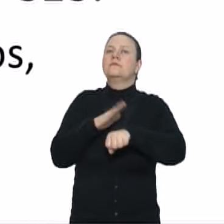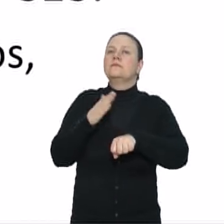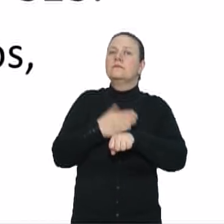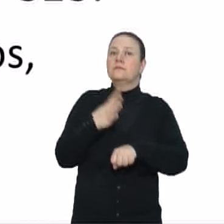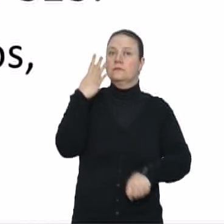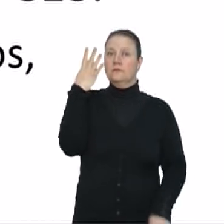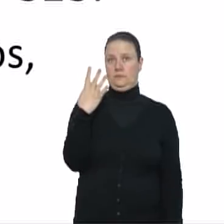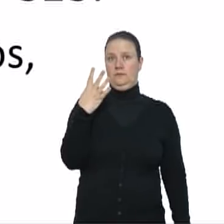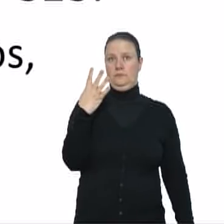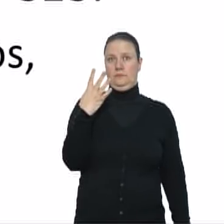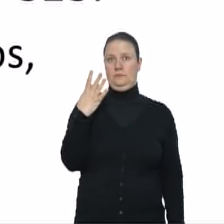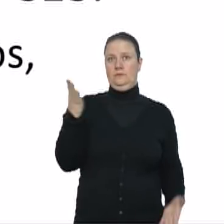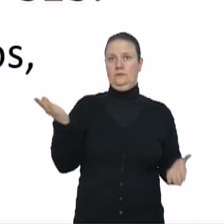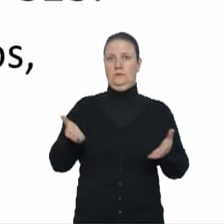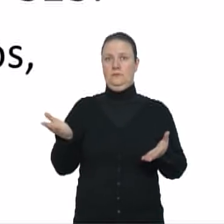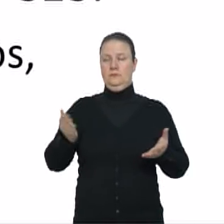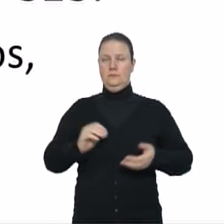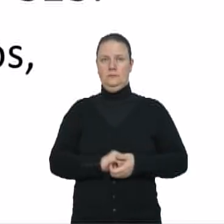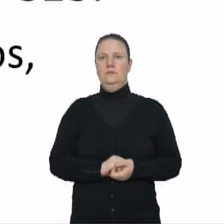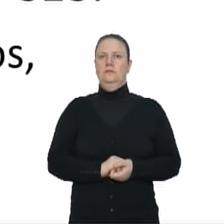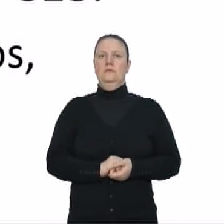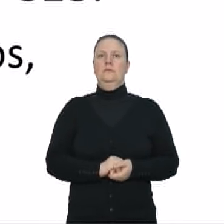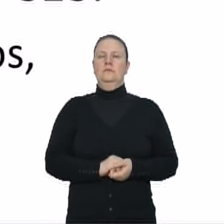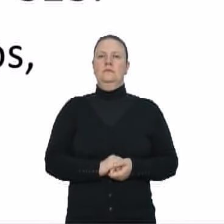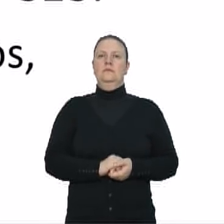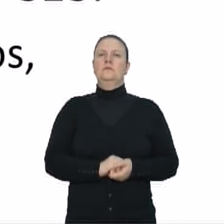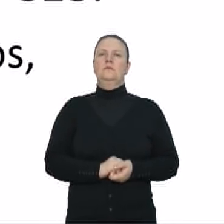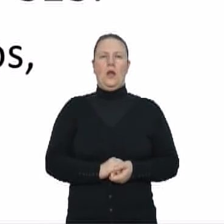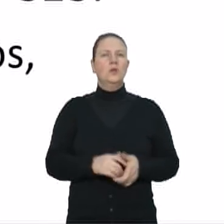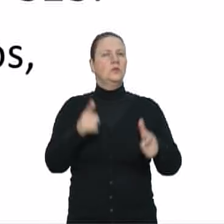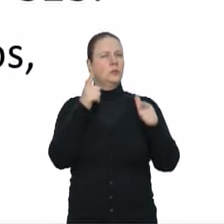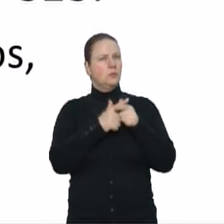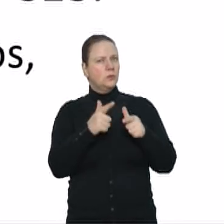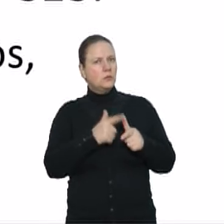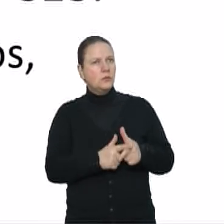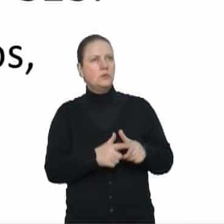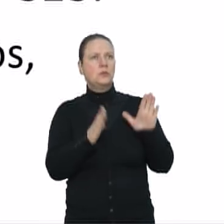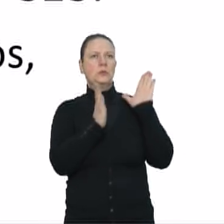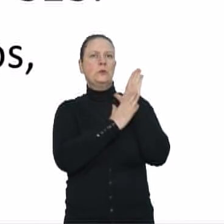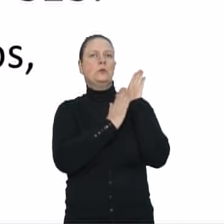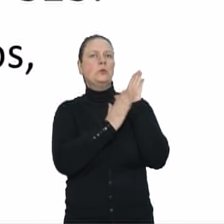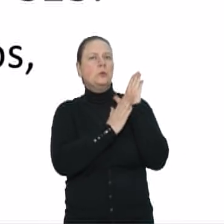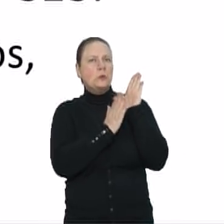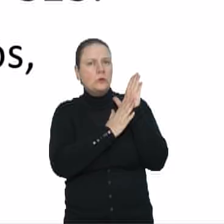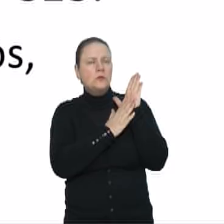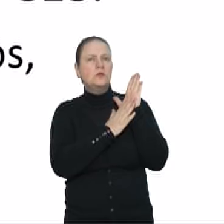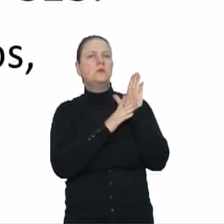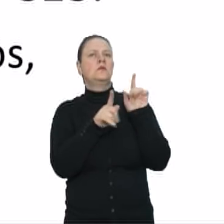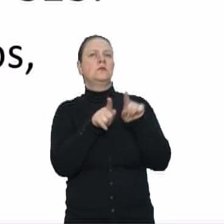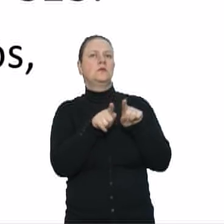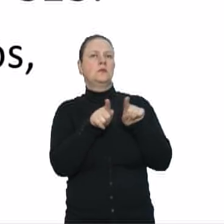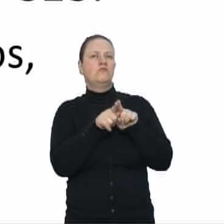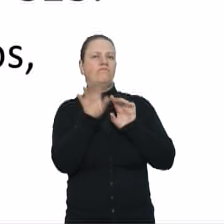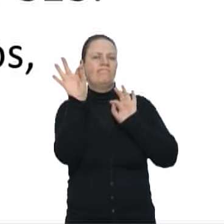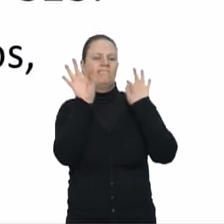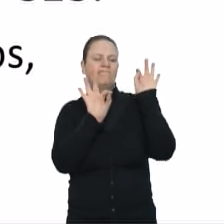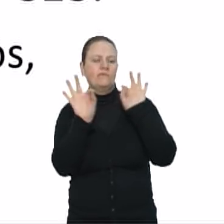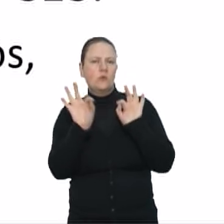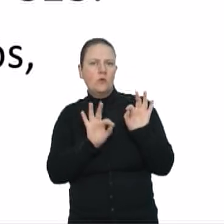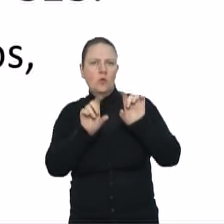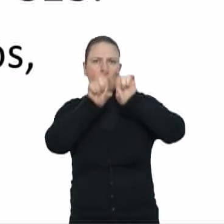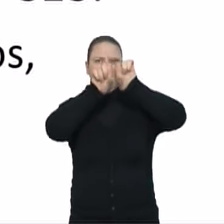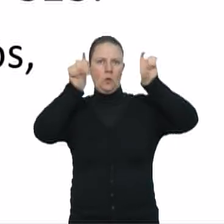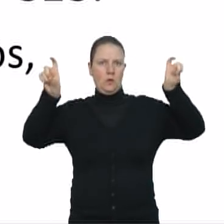Exercício 4, né? O exercício 4 é um probleminha também, uma proposta aí de um problema para que você, né, formule a equação e